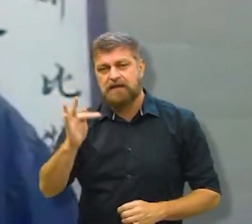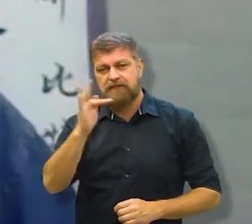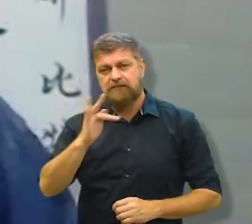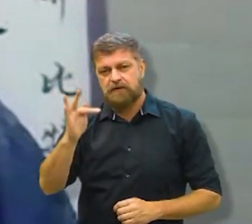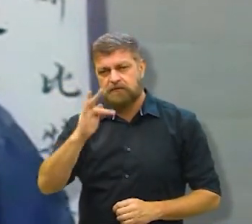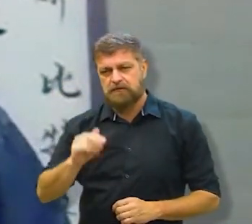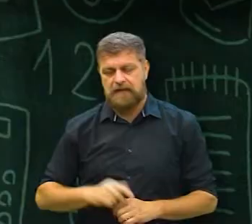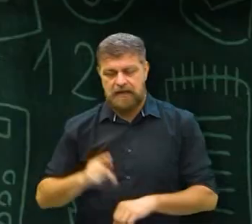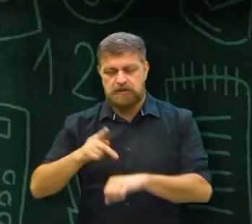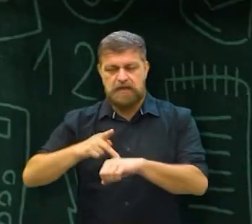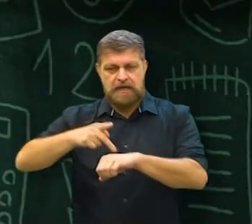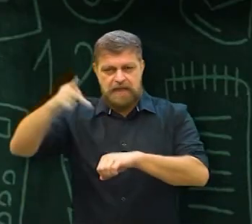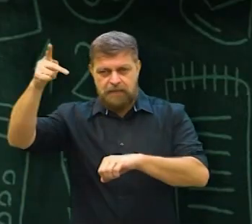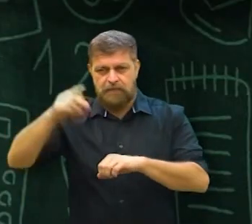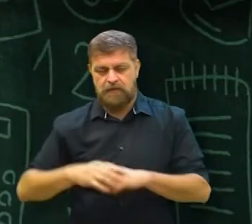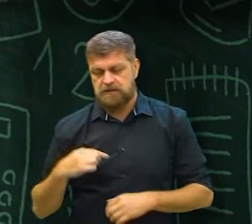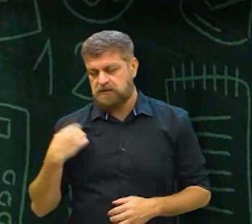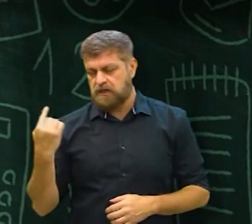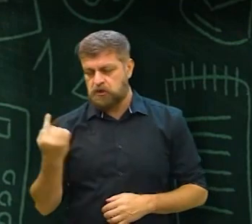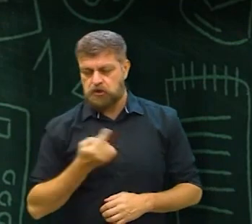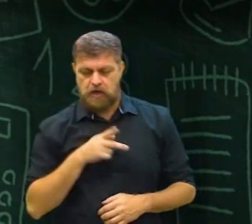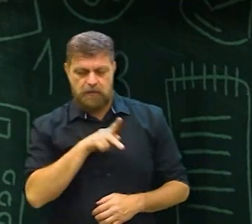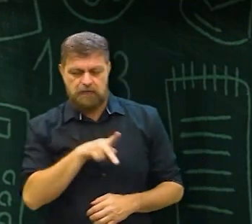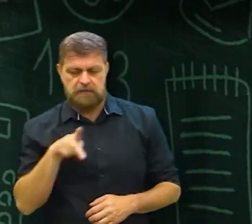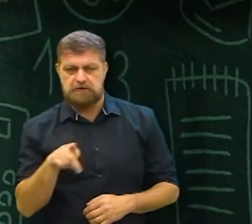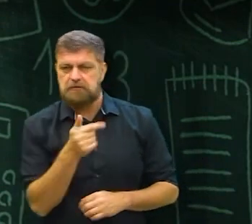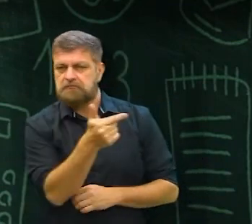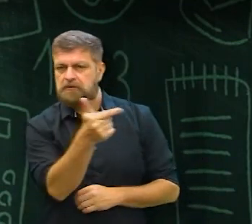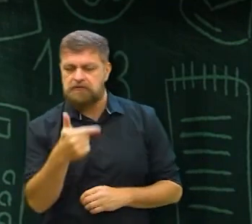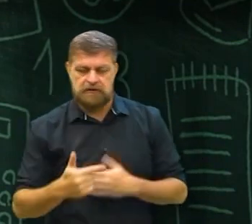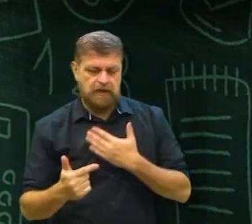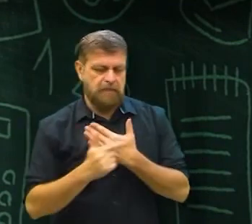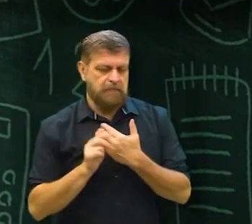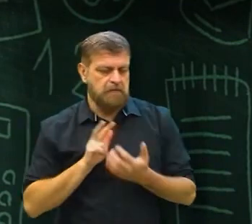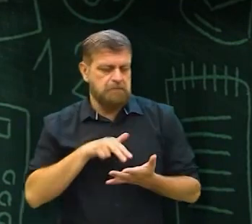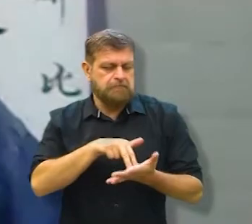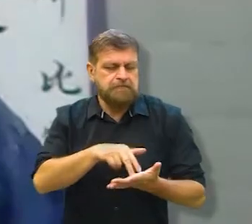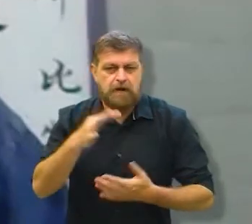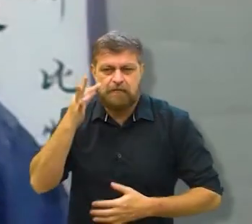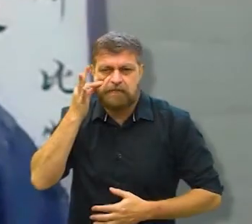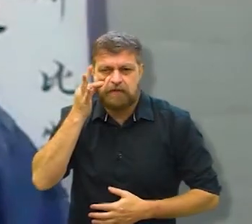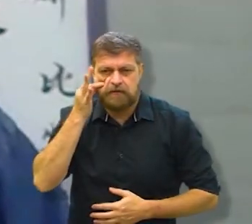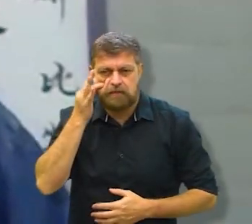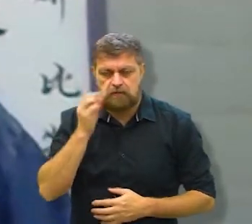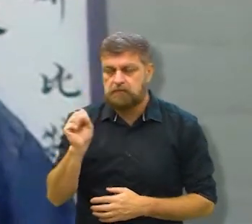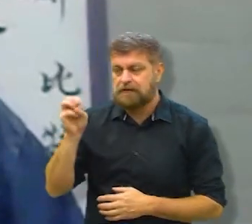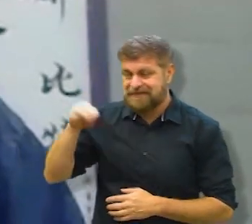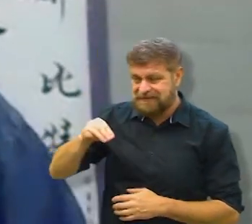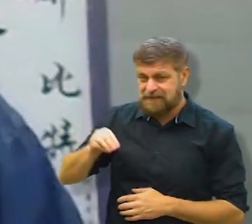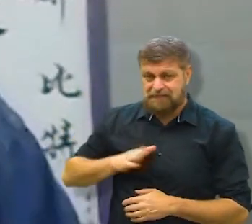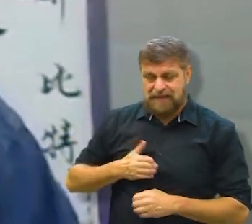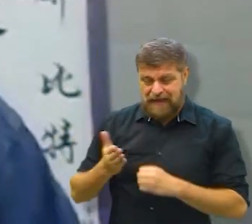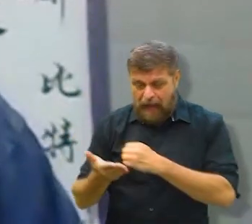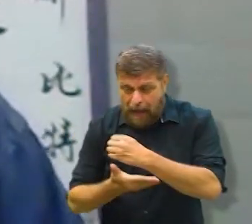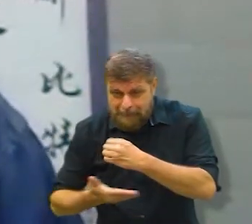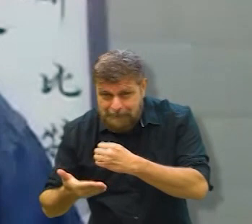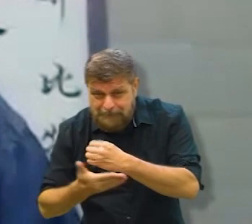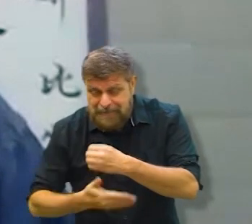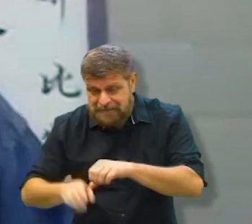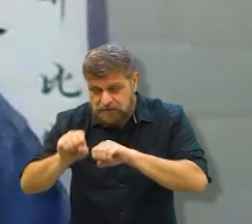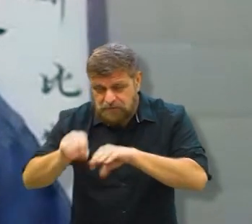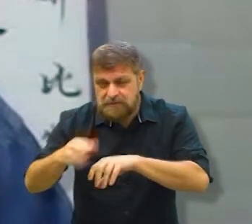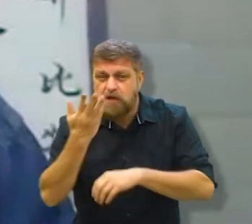no curso superior, na pós-graduação, a gente não tem muito papel presente do professor. Sim, mas no